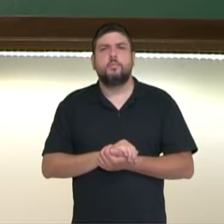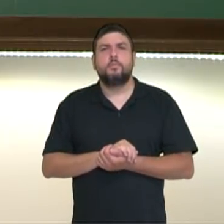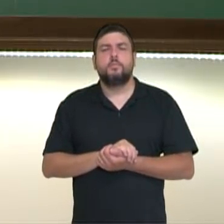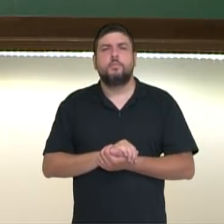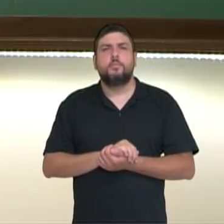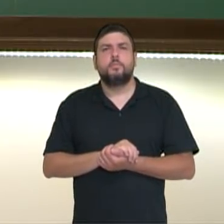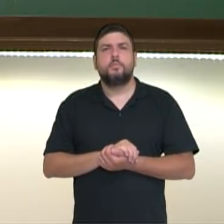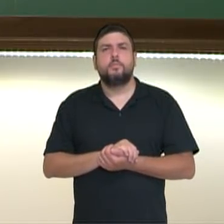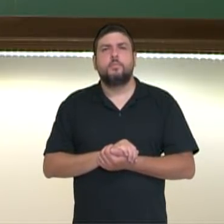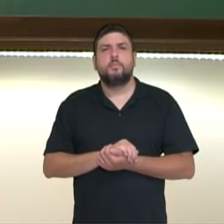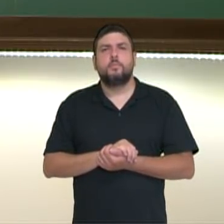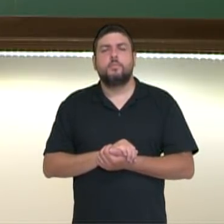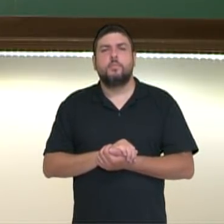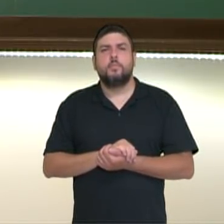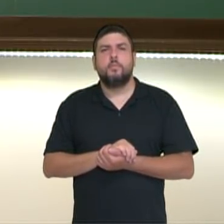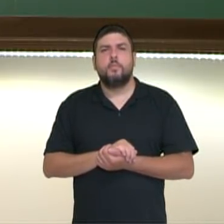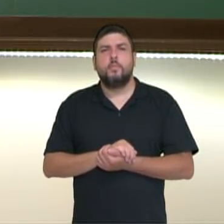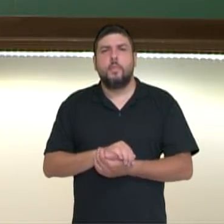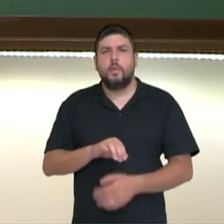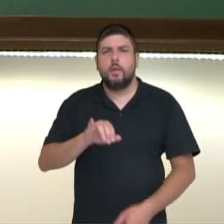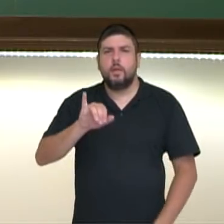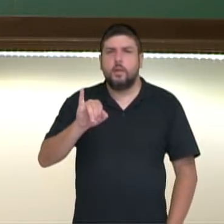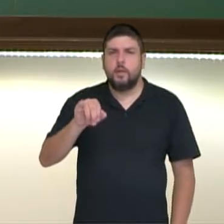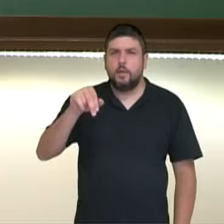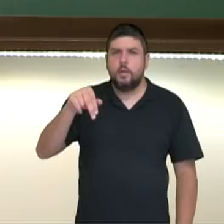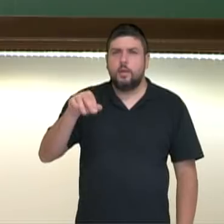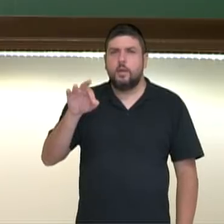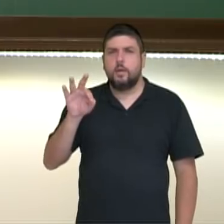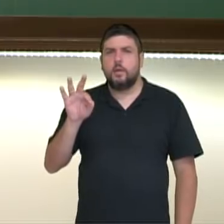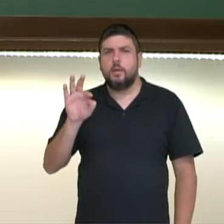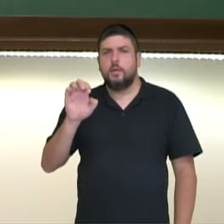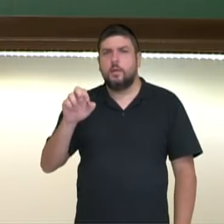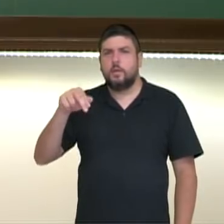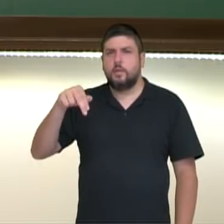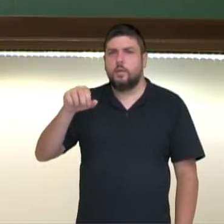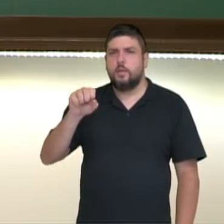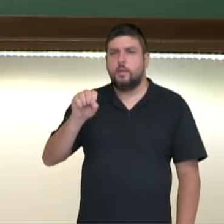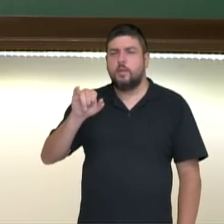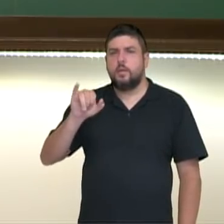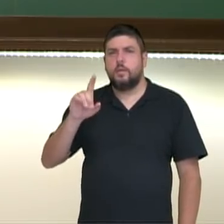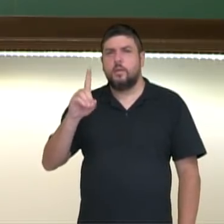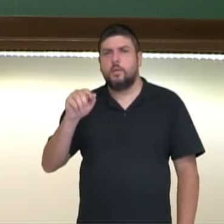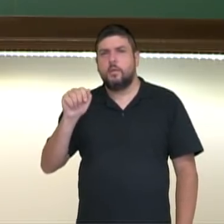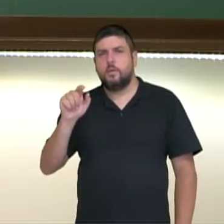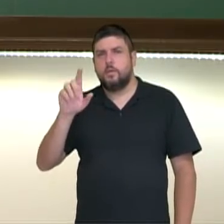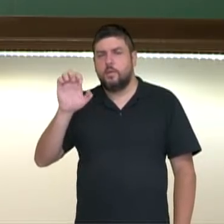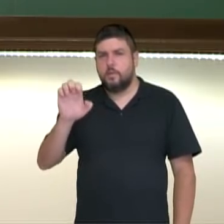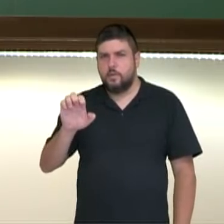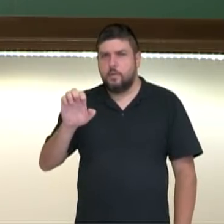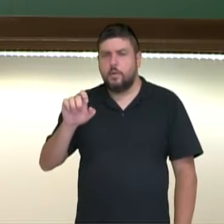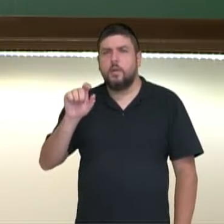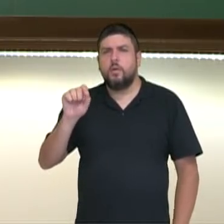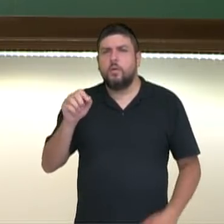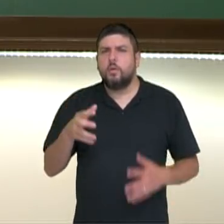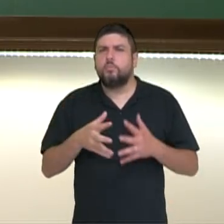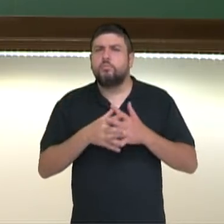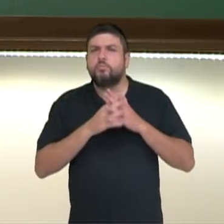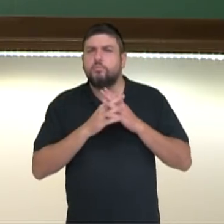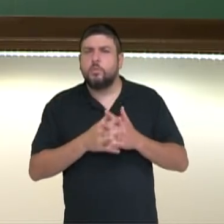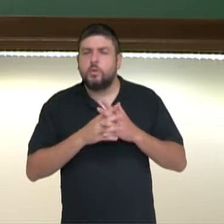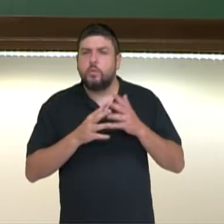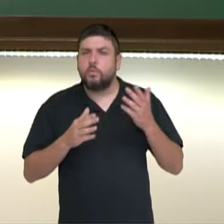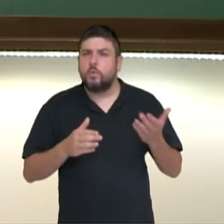E a intensidade? Agora é que confunde com a altura. Lembra